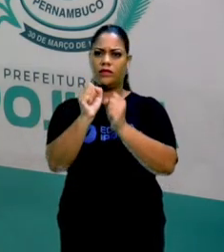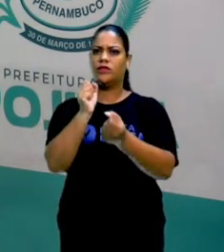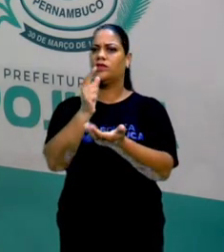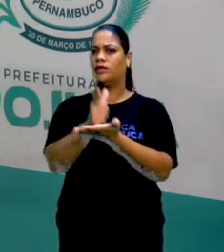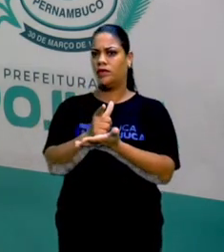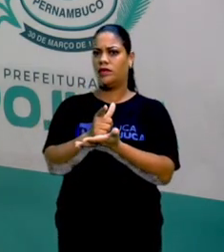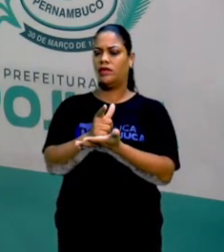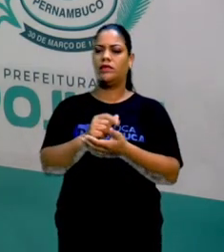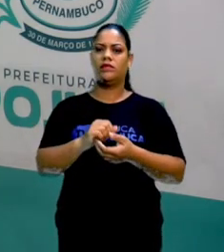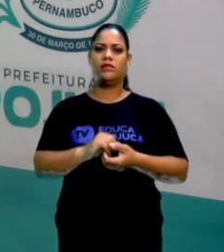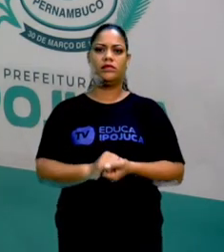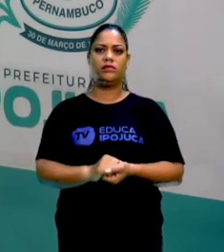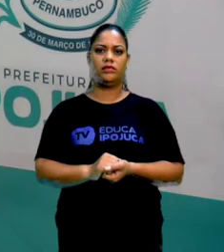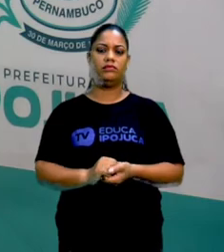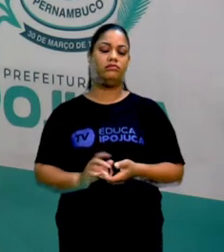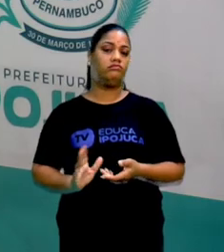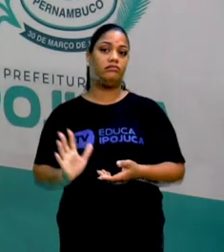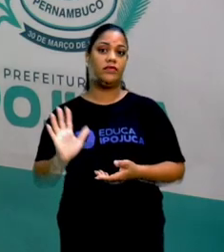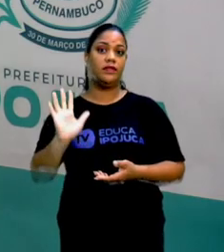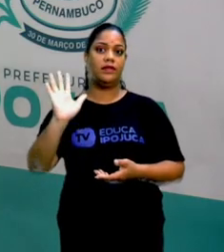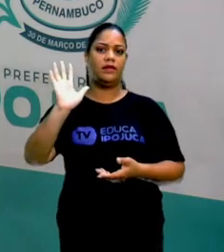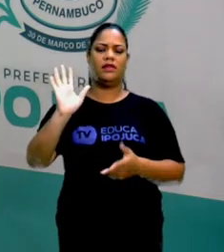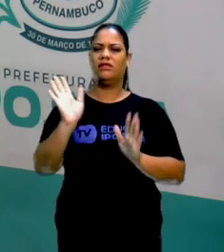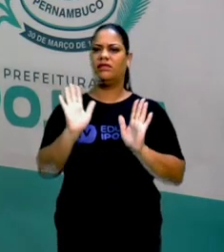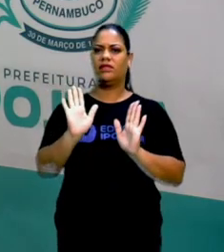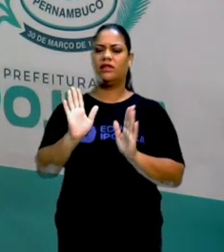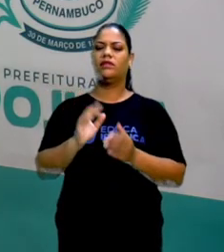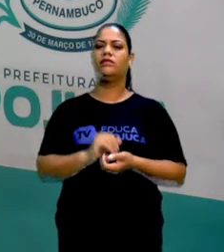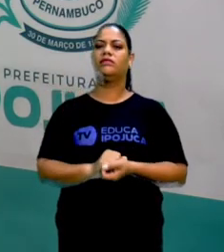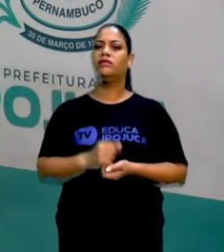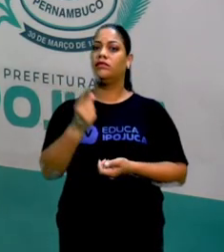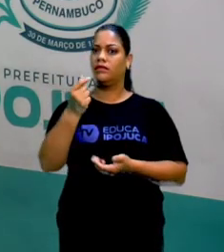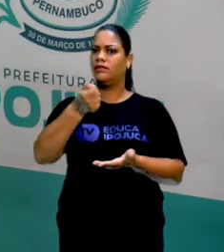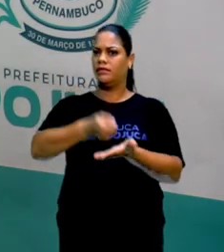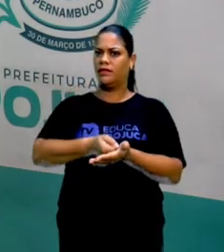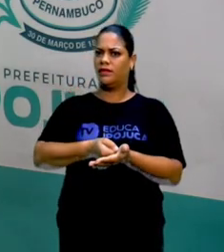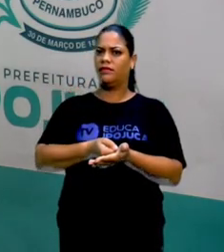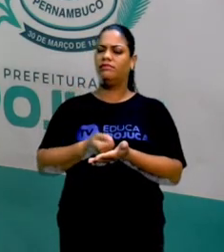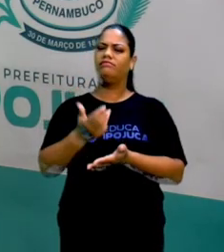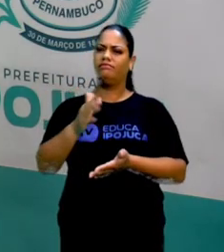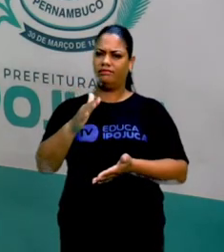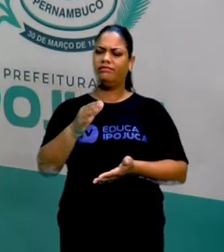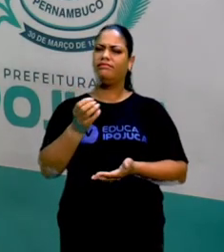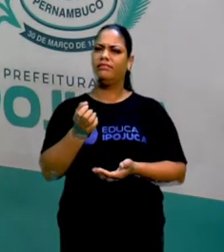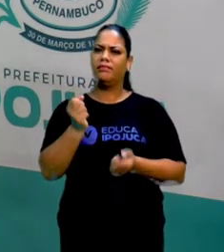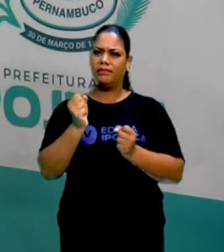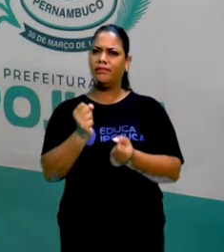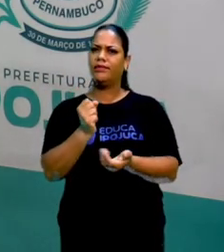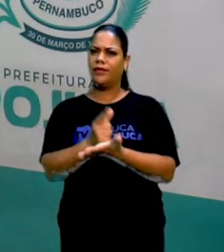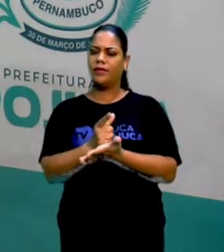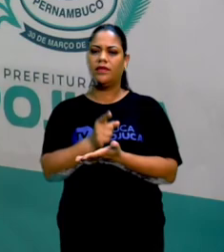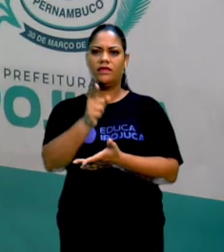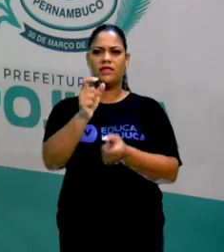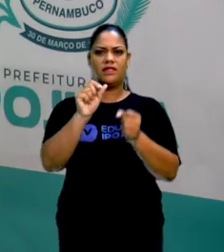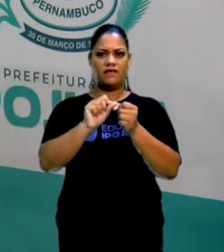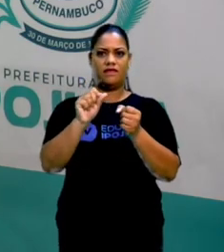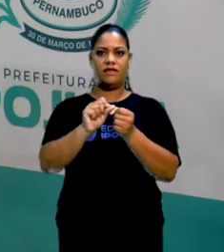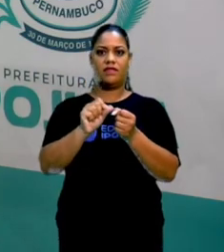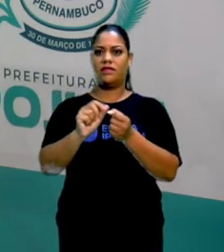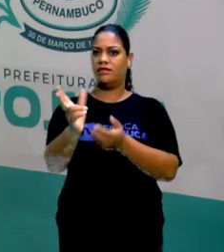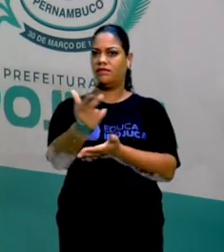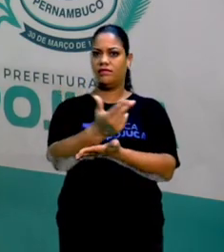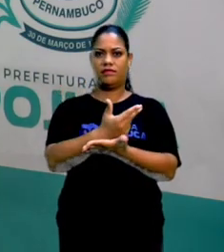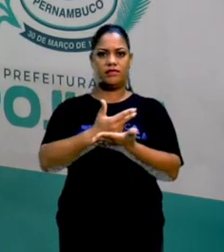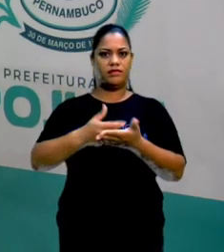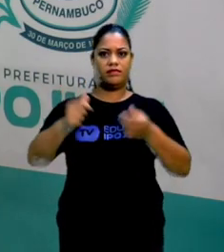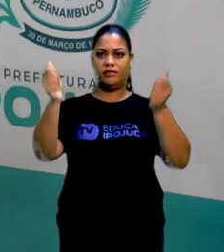compasso. Ele não é um preço caro, né? Ele é um preço acessível. E vocês podem fazer várias obras de arte através do compasso.